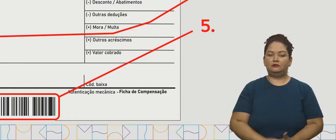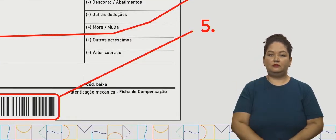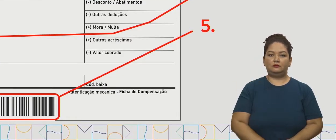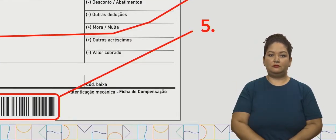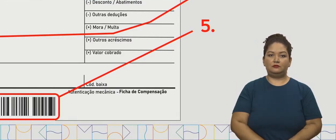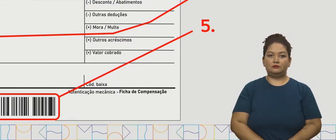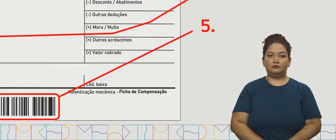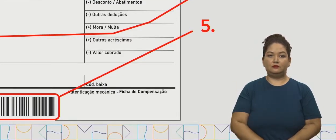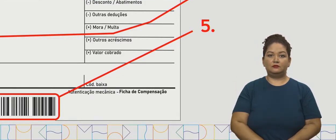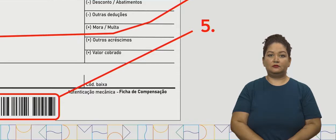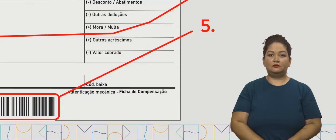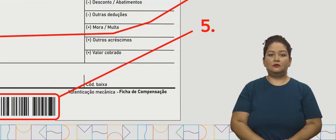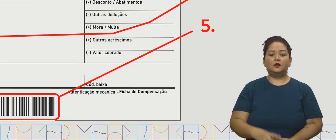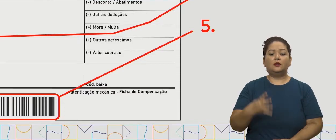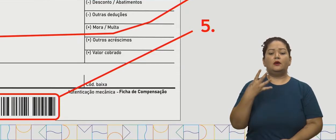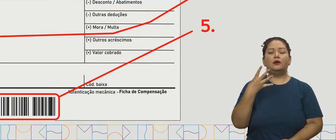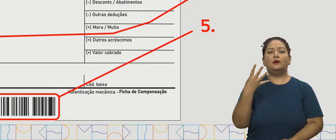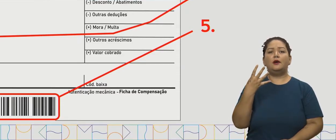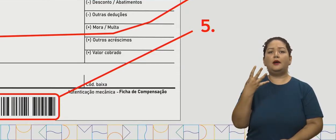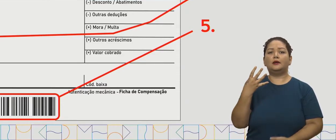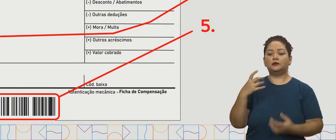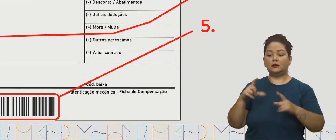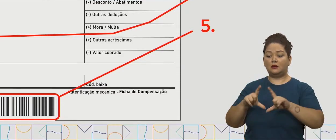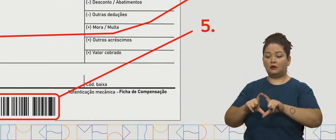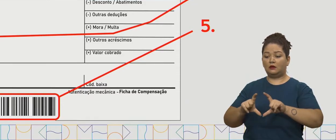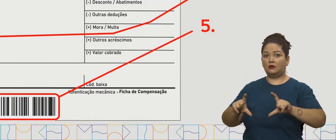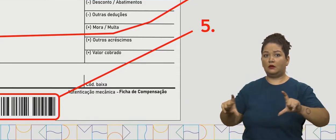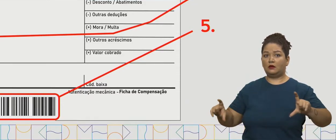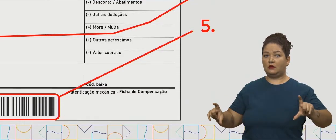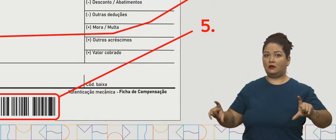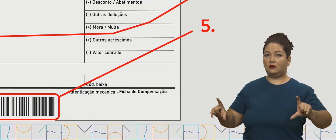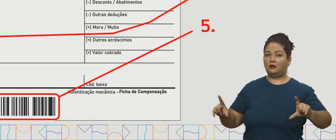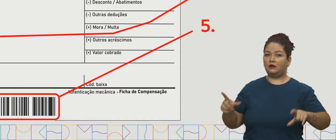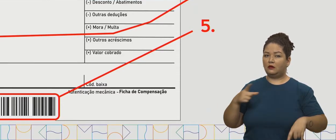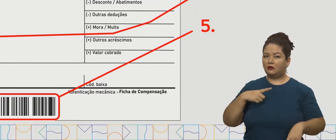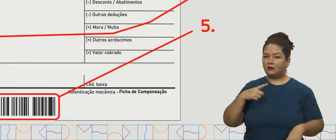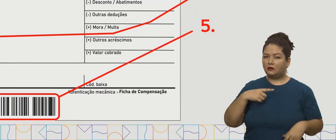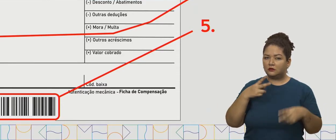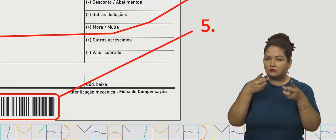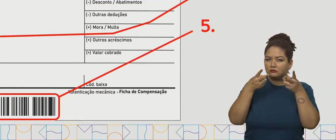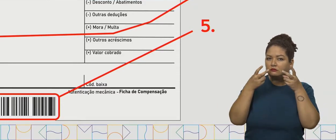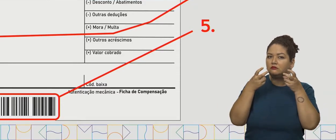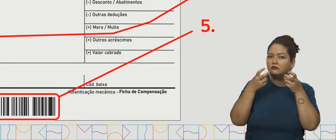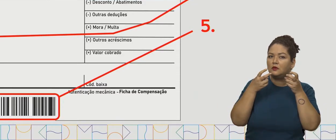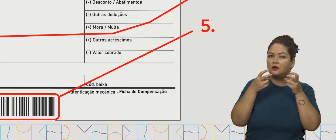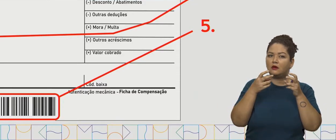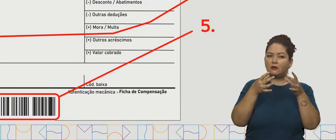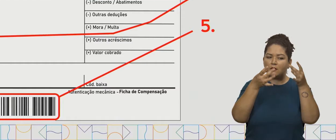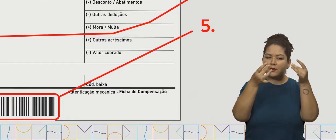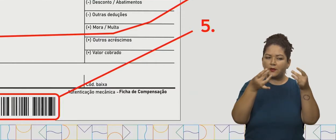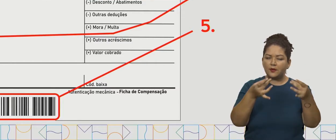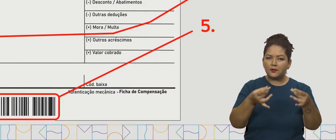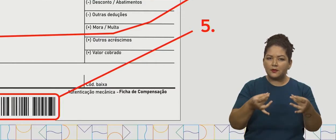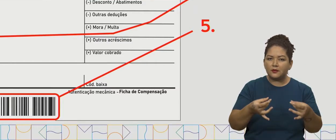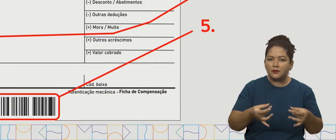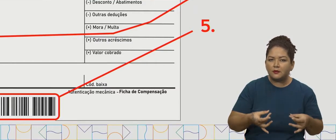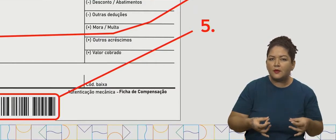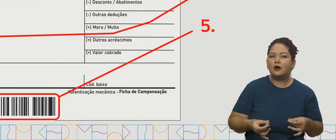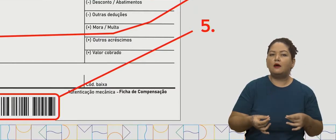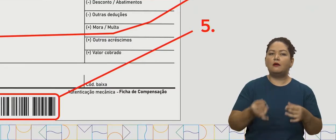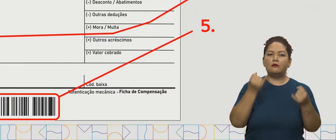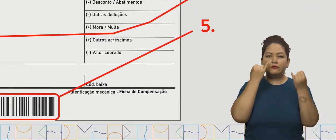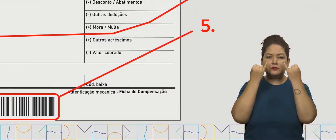iremos pagar aquela dívida. Na opção 4, percebam, crianças, que tem bastante descrição do